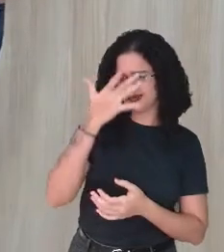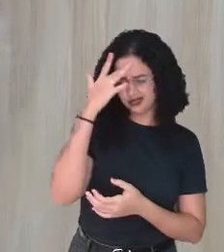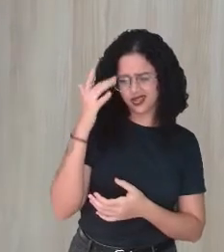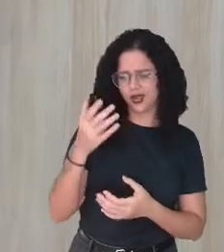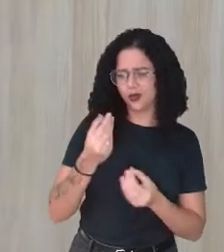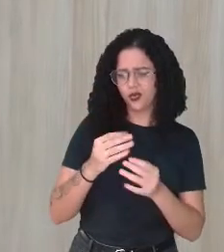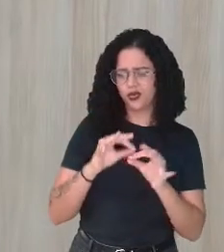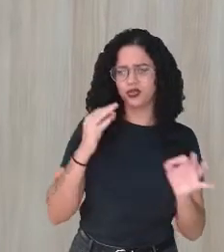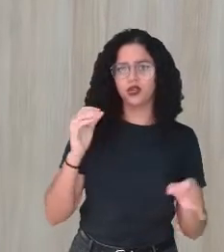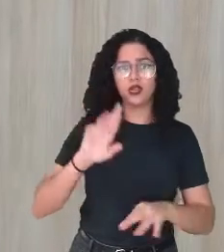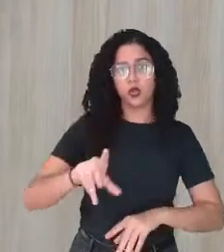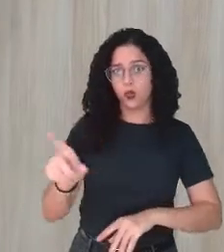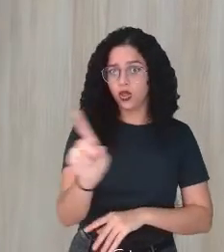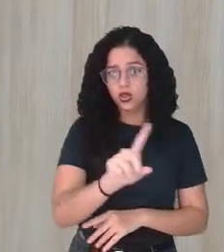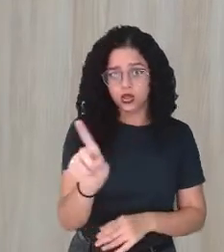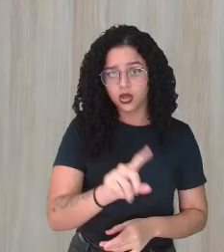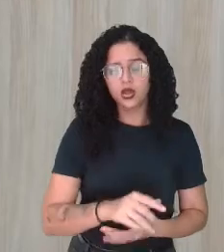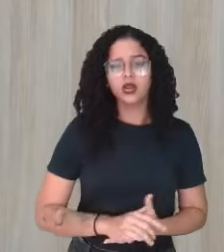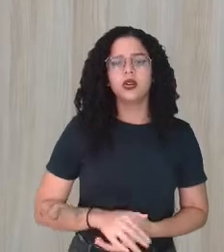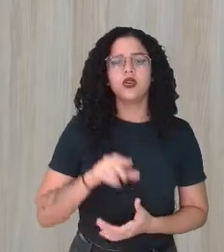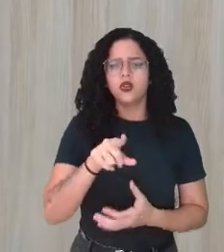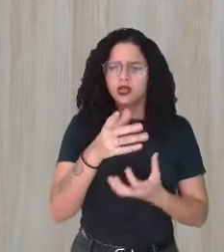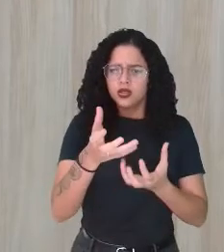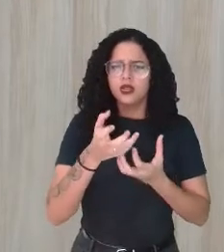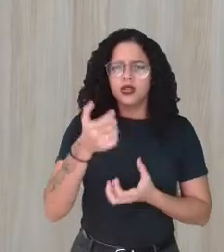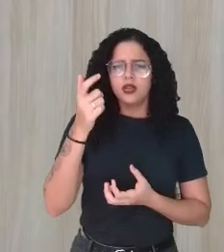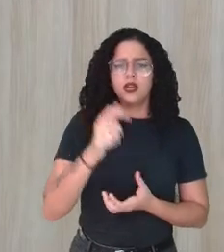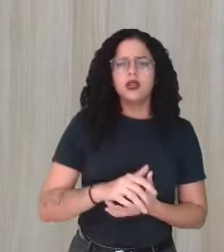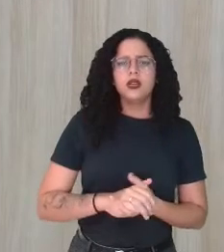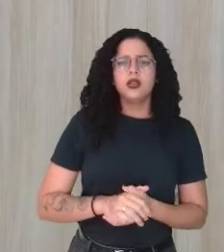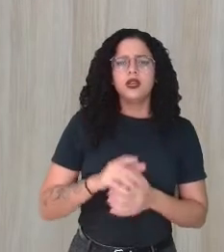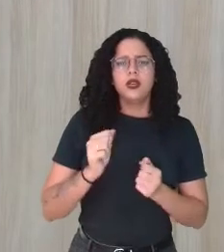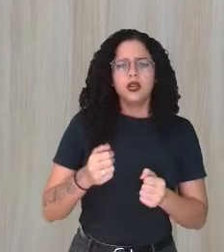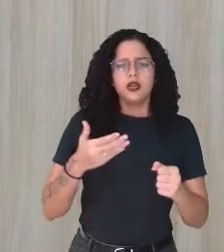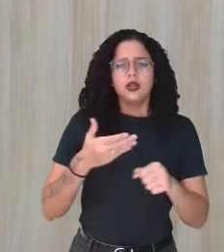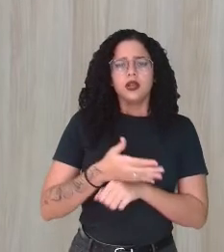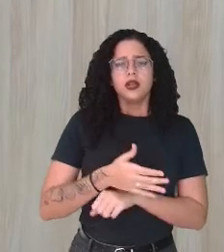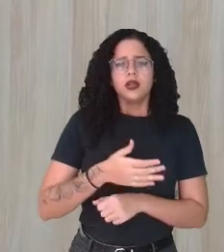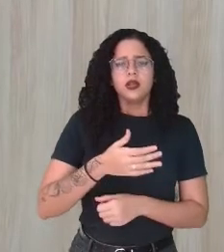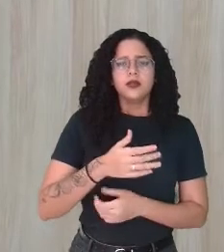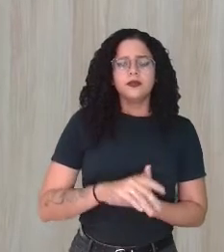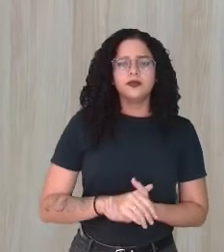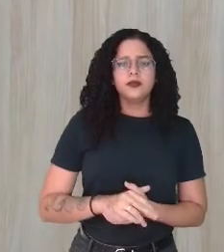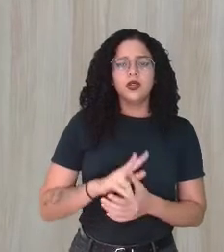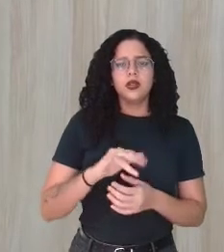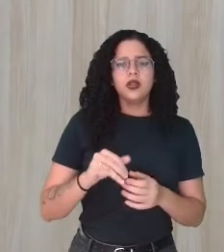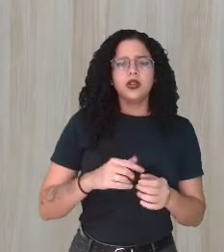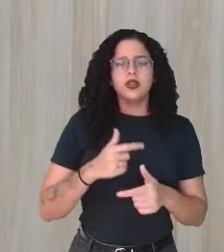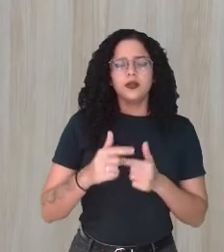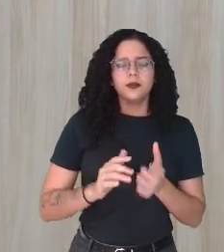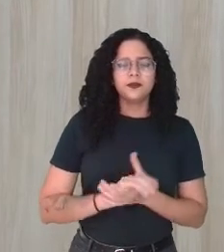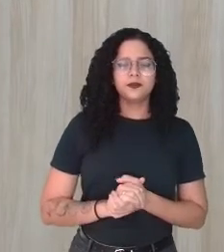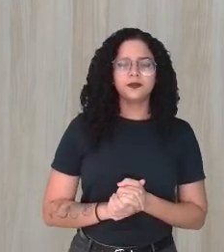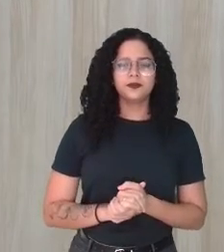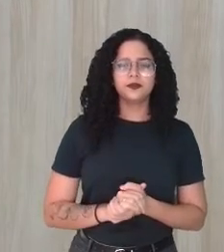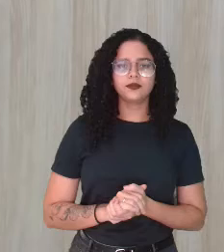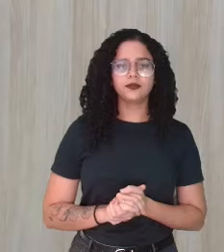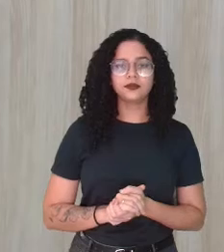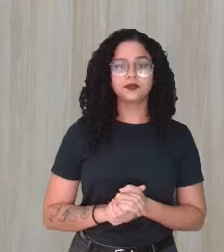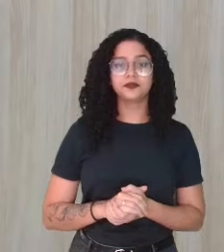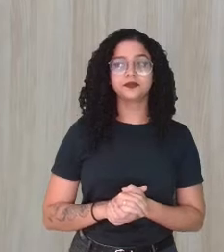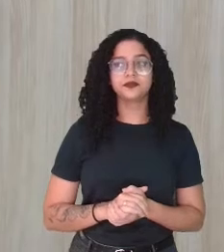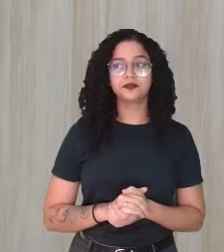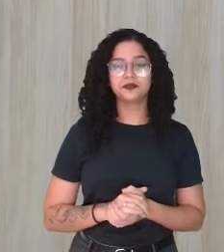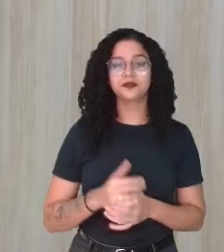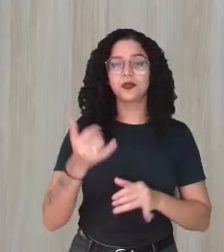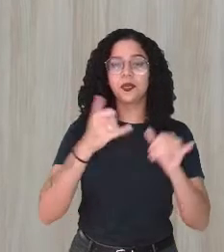muito distante. Não é, não. Você quer ser cientista, você entra na universidade, vai trabalhar lá nos laboratórios da universidade